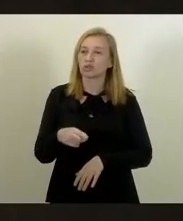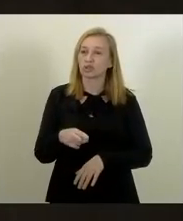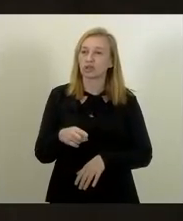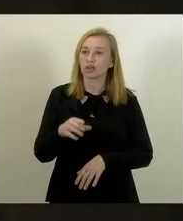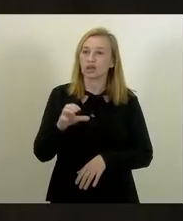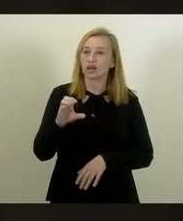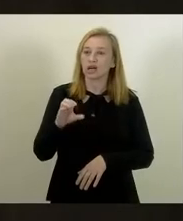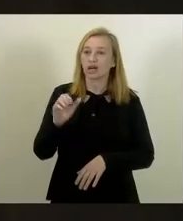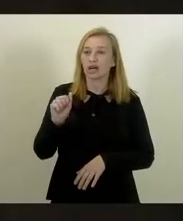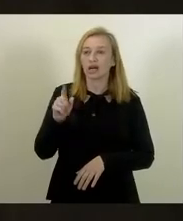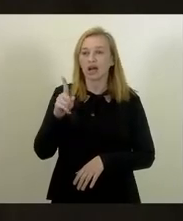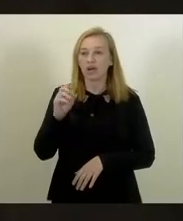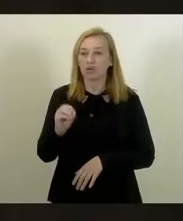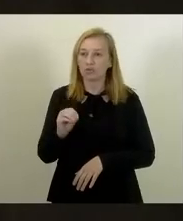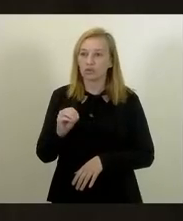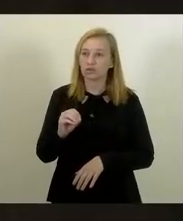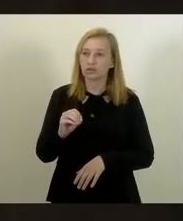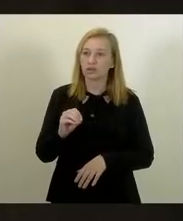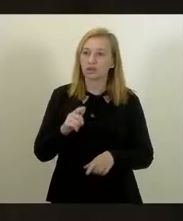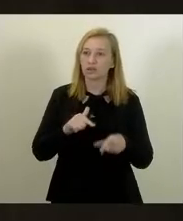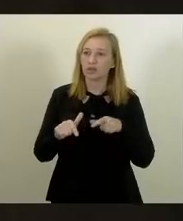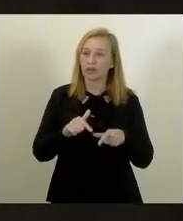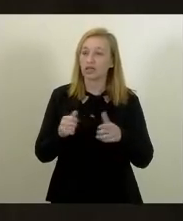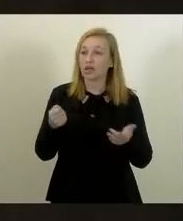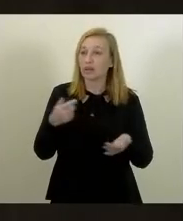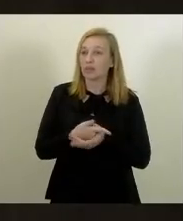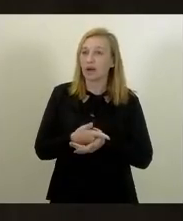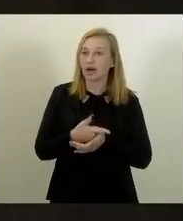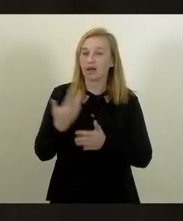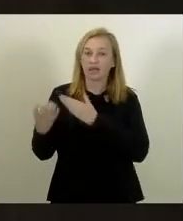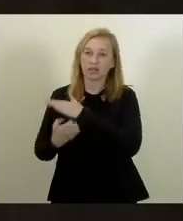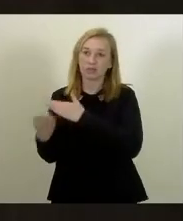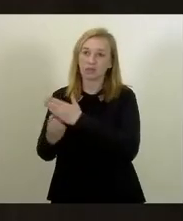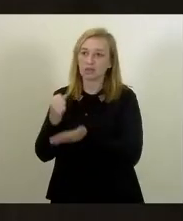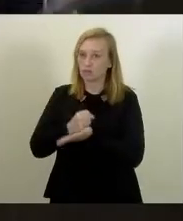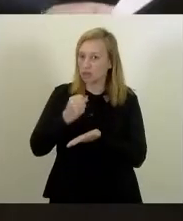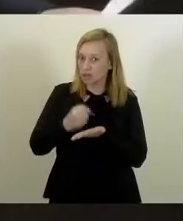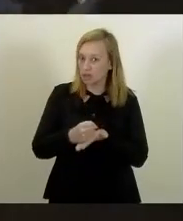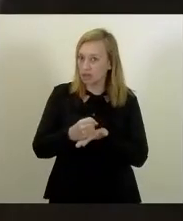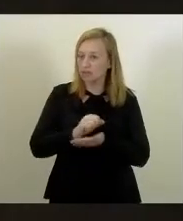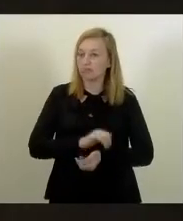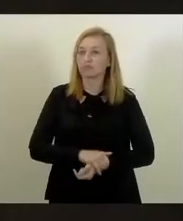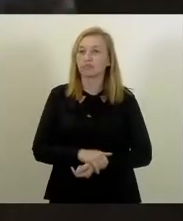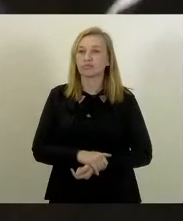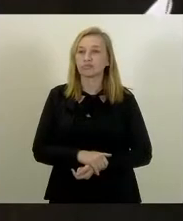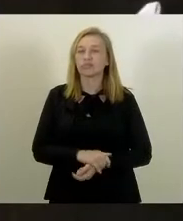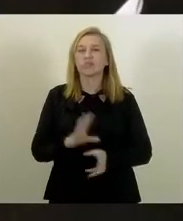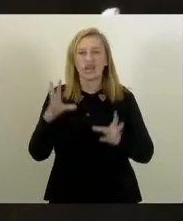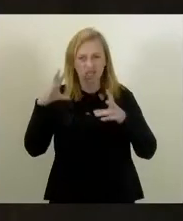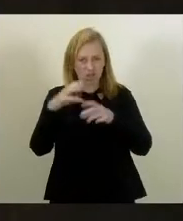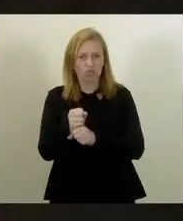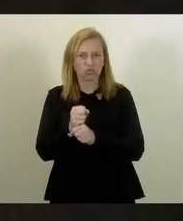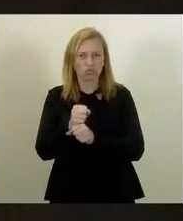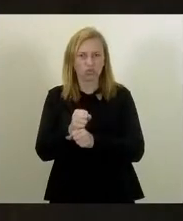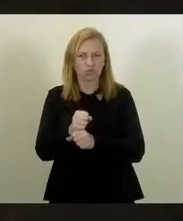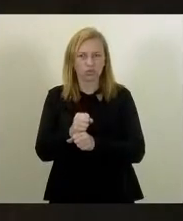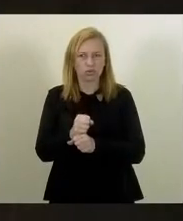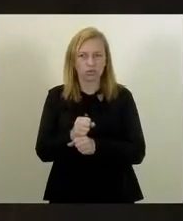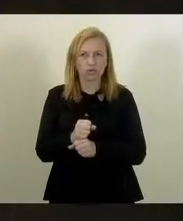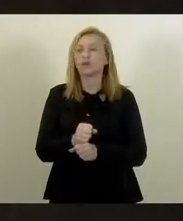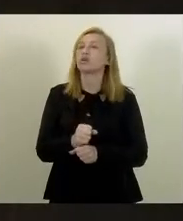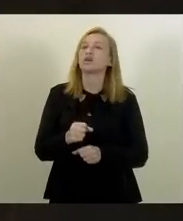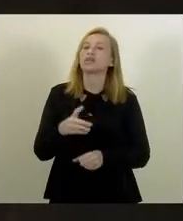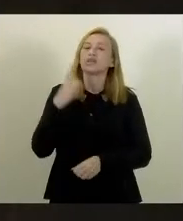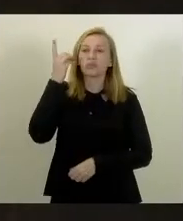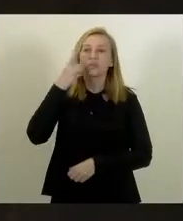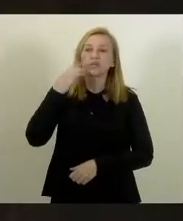trabalhistas a serem pagos às empresas contratadas. Em um resumo, o que pretende a